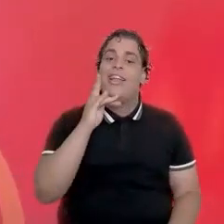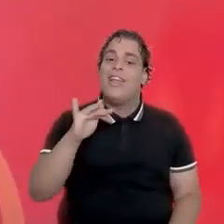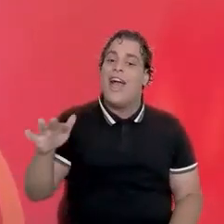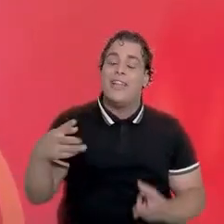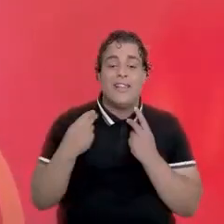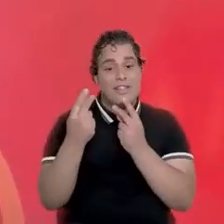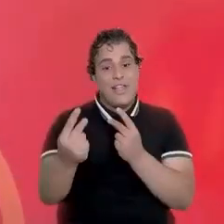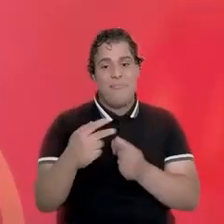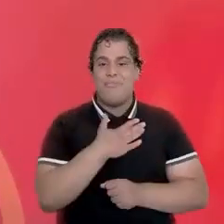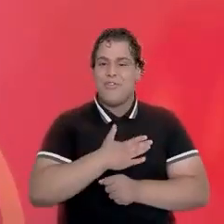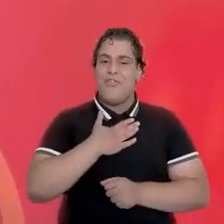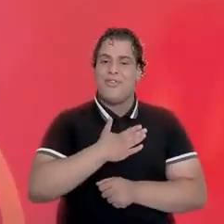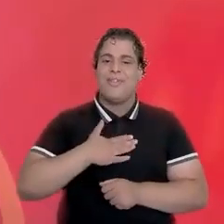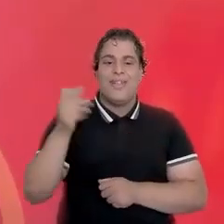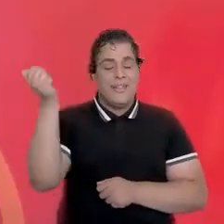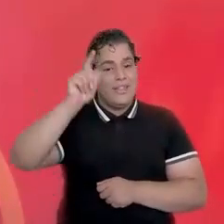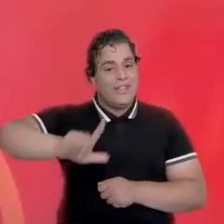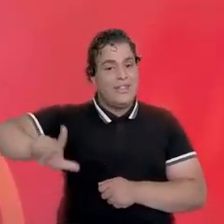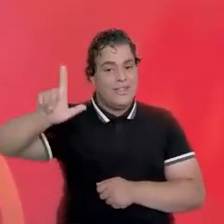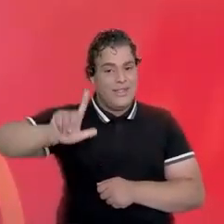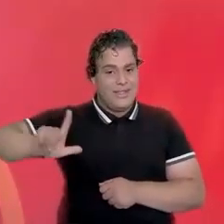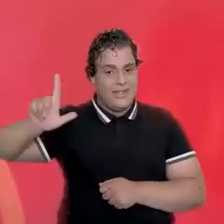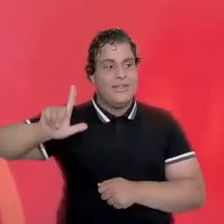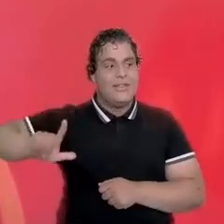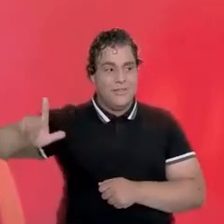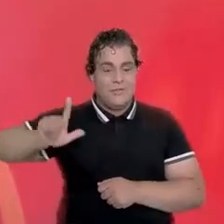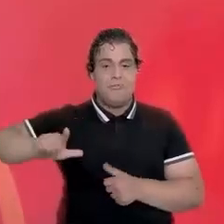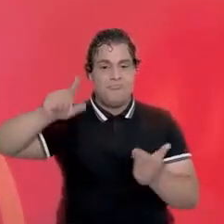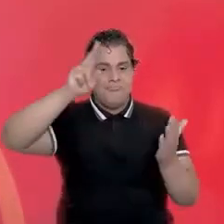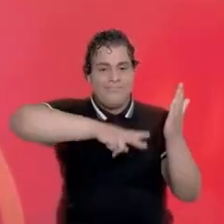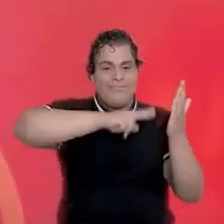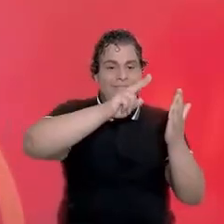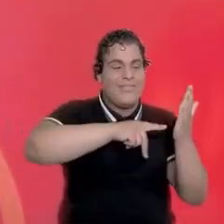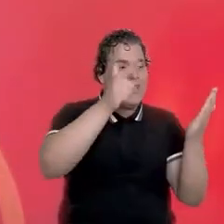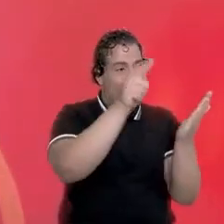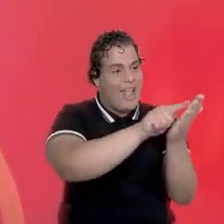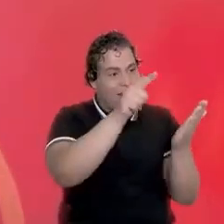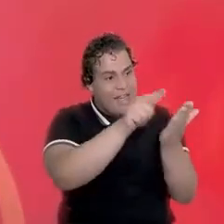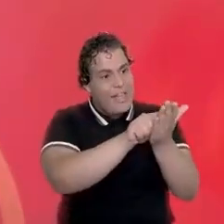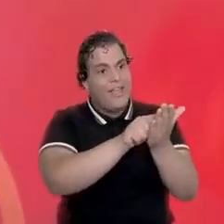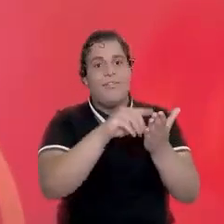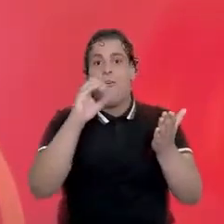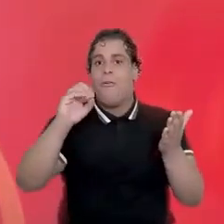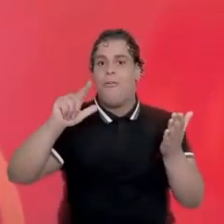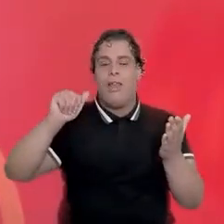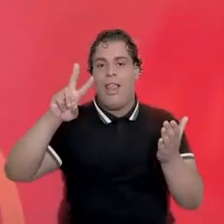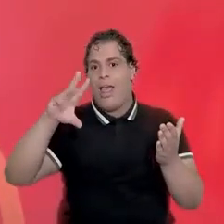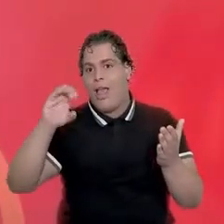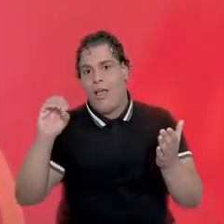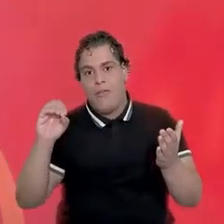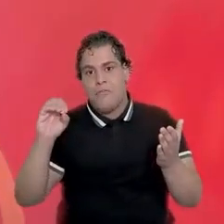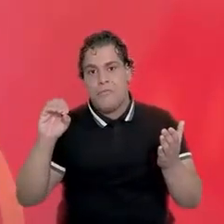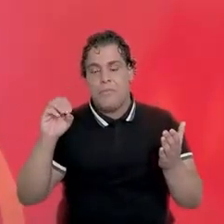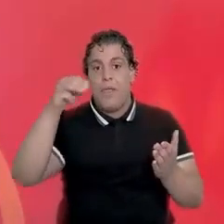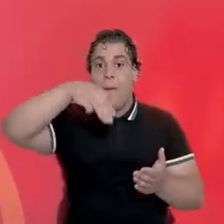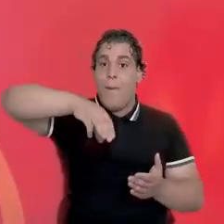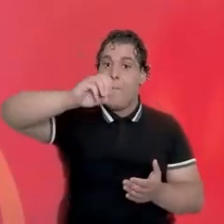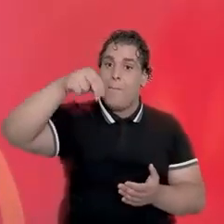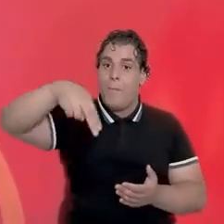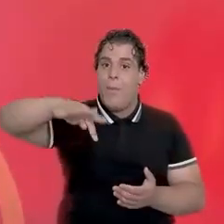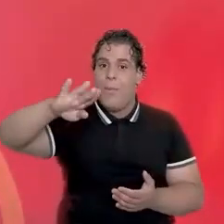sempre gostei de literatura, de ler livros, Olavo Bilac,